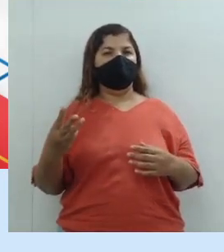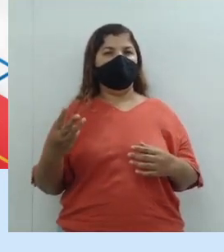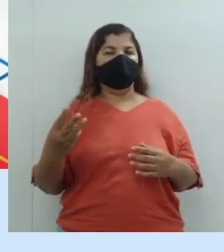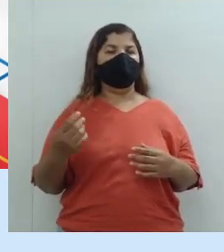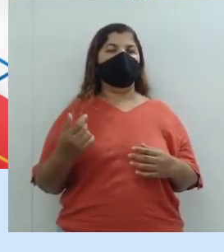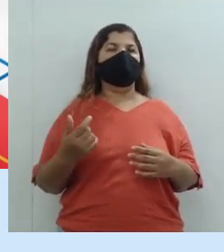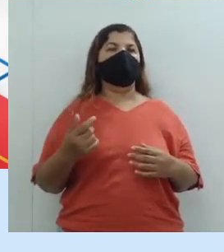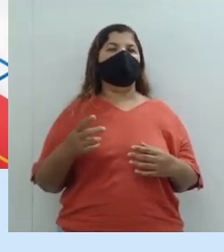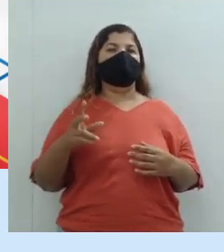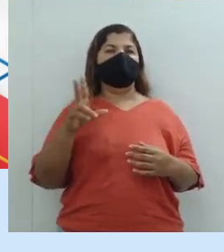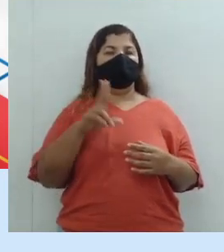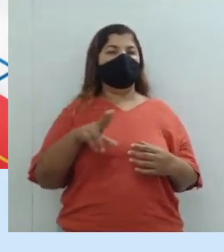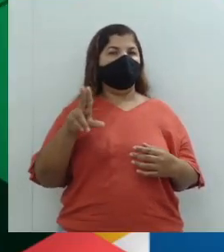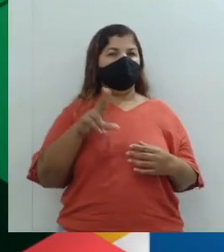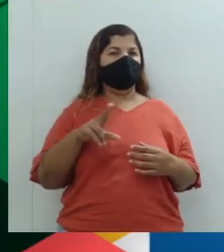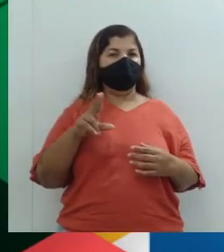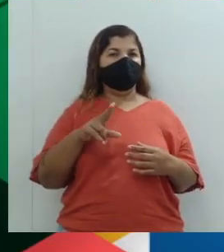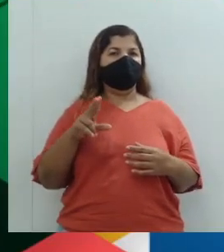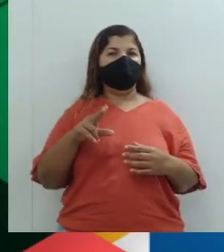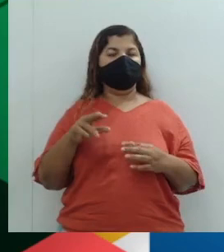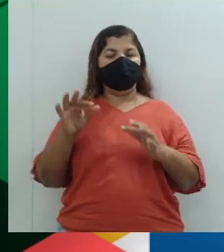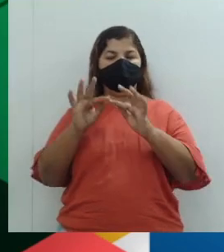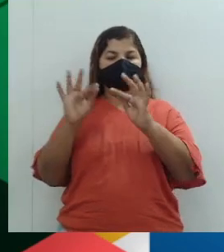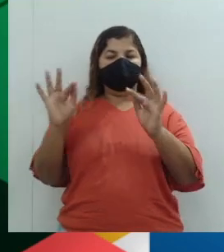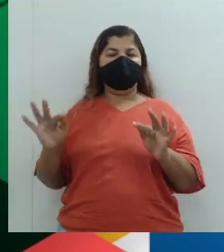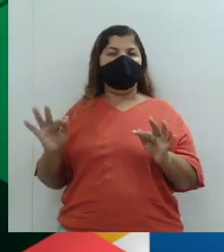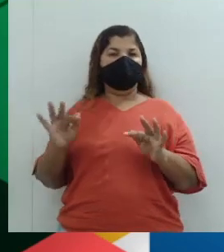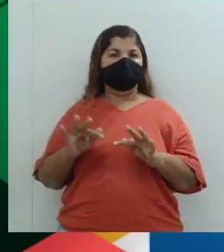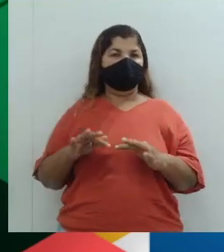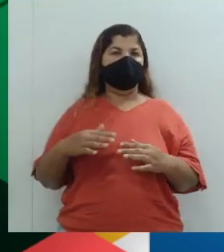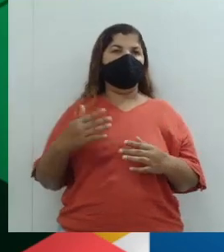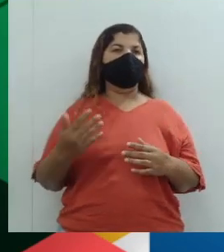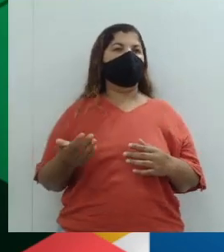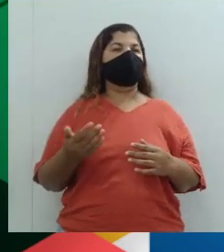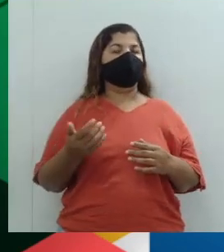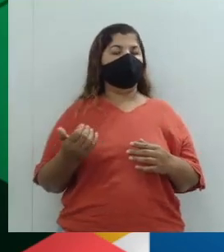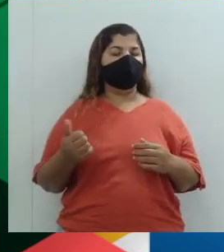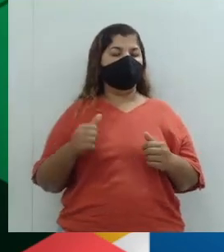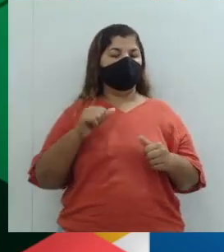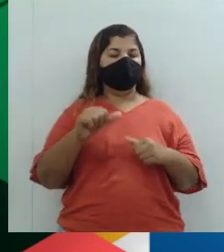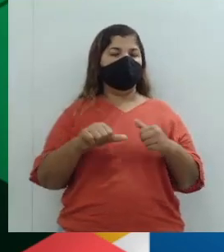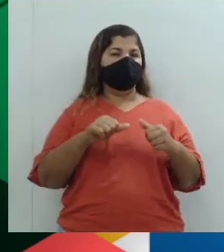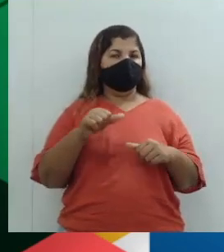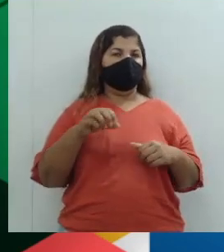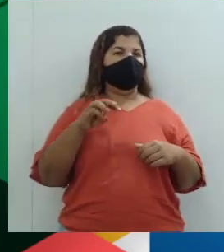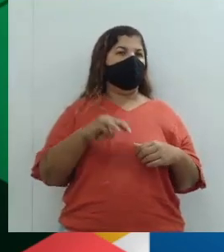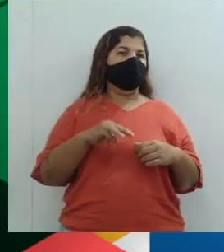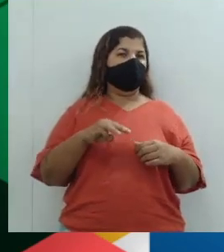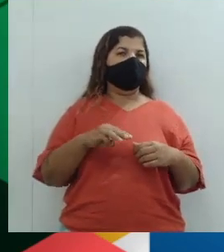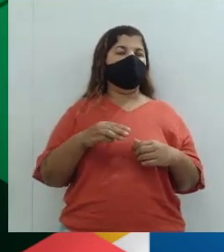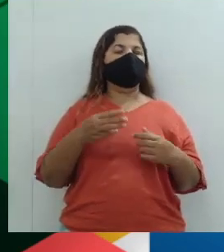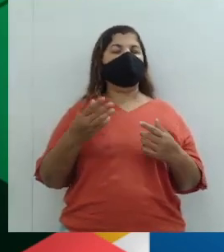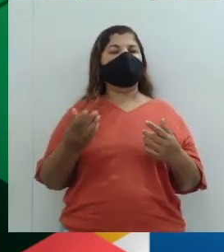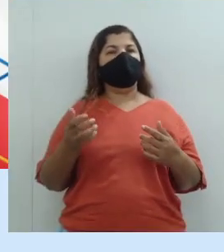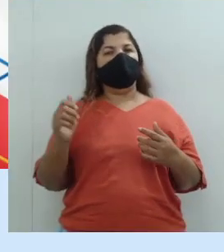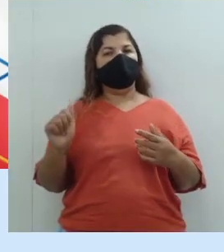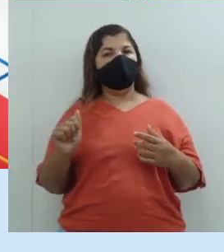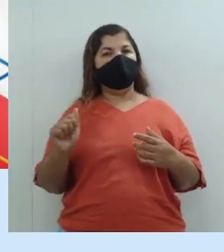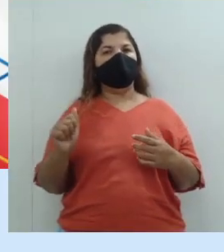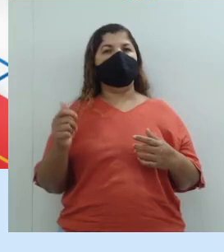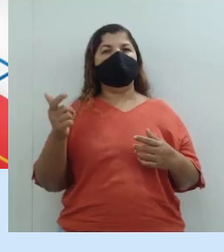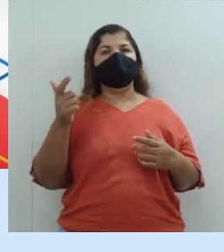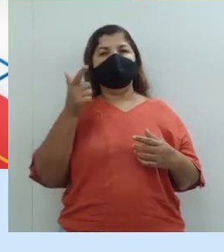F2,3 é igual a massa vezes a aceleração, substituo, né, pelo valor da massa que eu sei, da aceleração que eu achei, e finalmente aí a gente